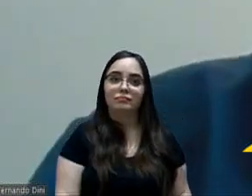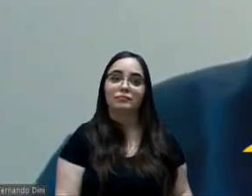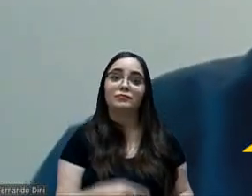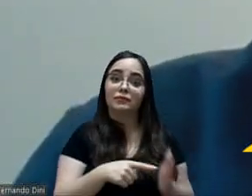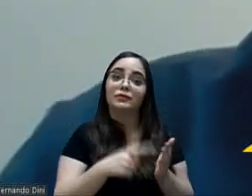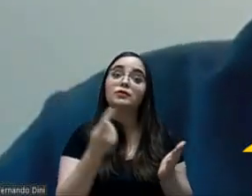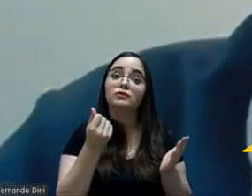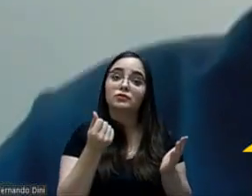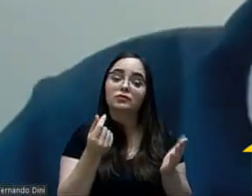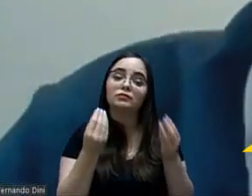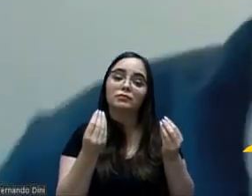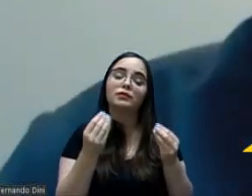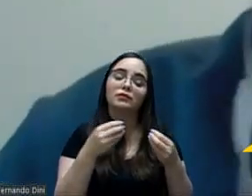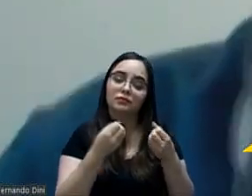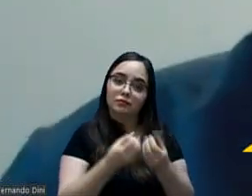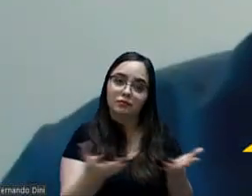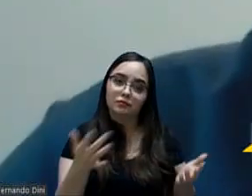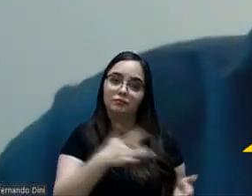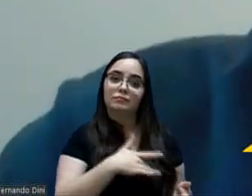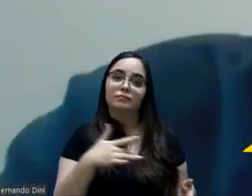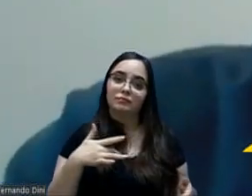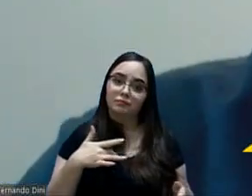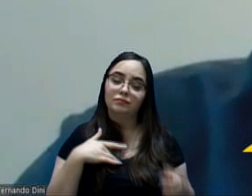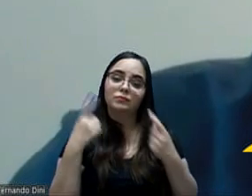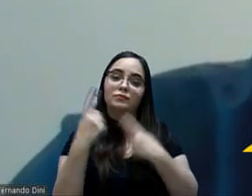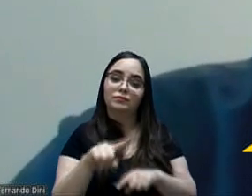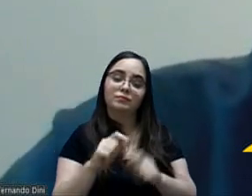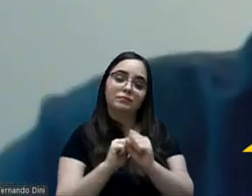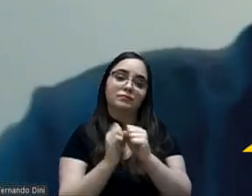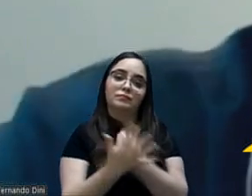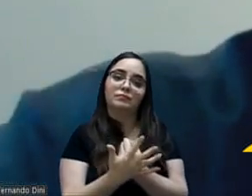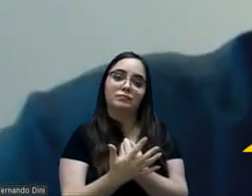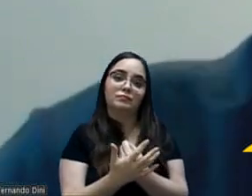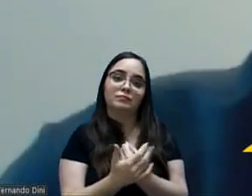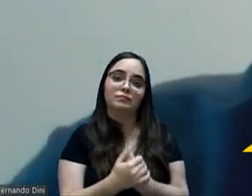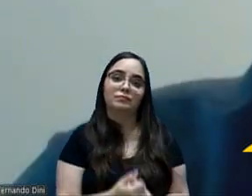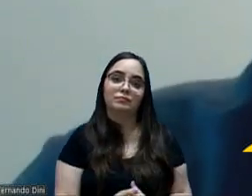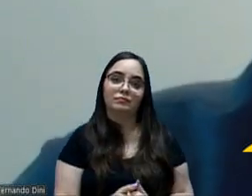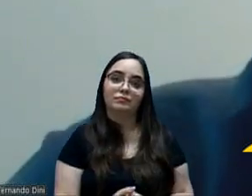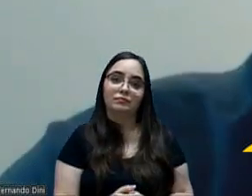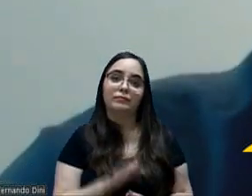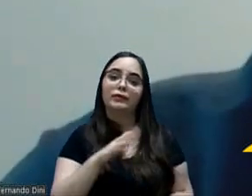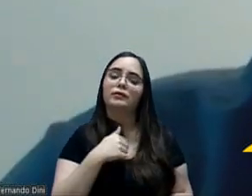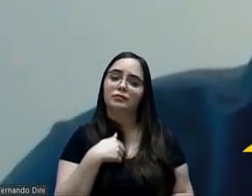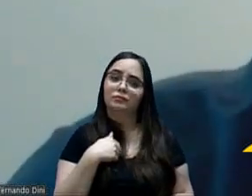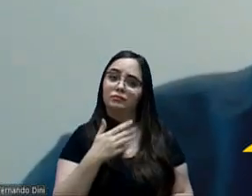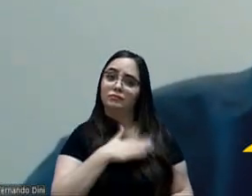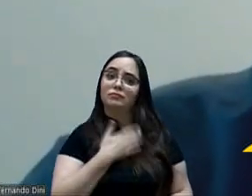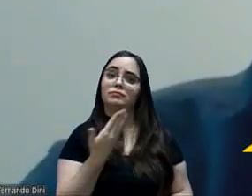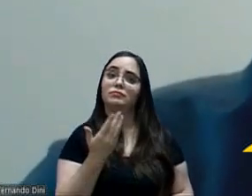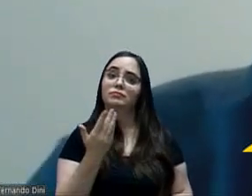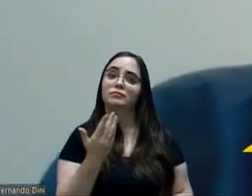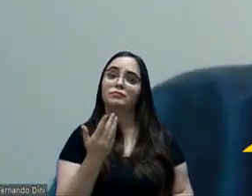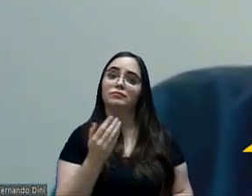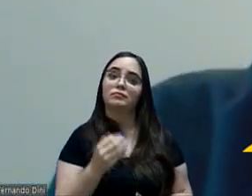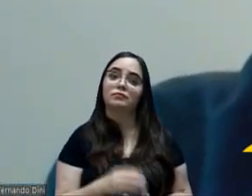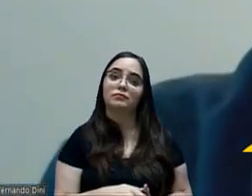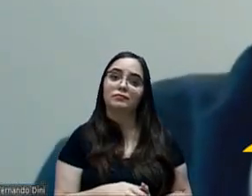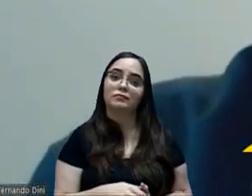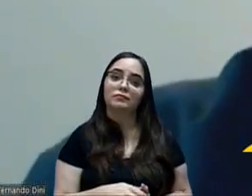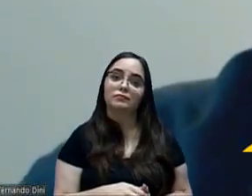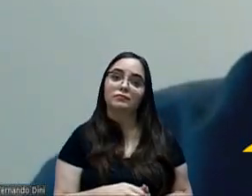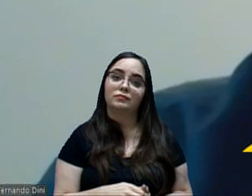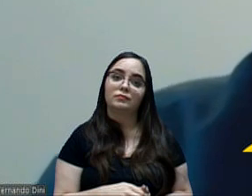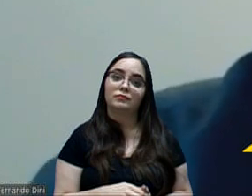vai para a saúde no combate à pandemia. Agora, muito me assusta, presidente,